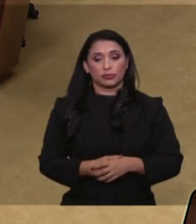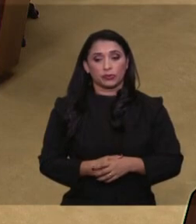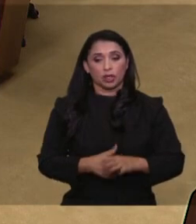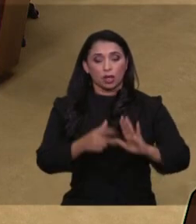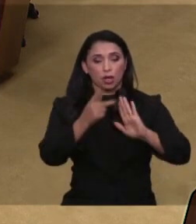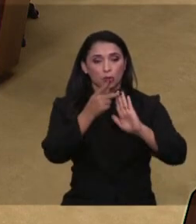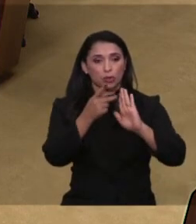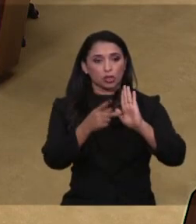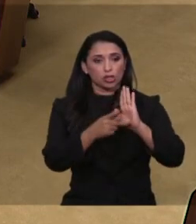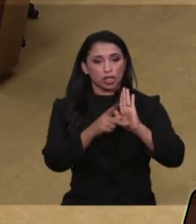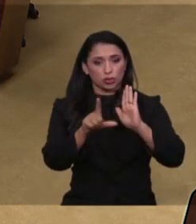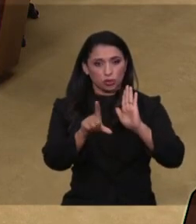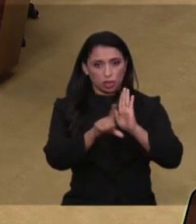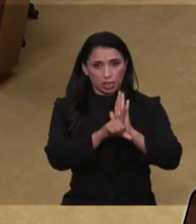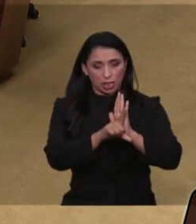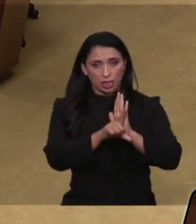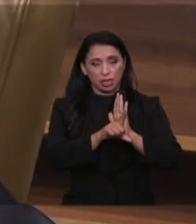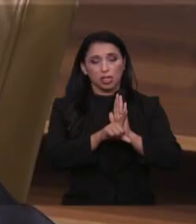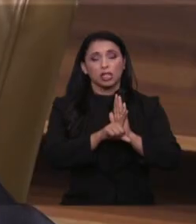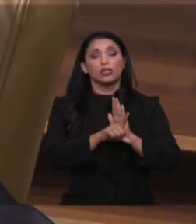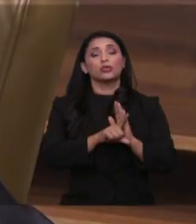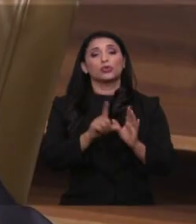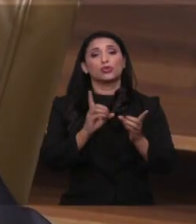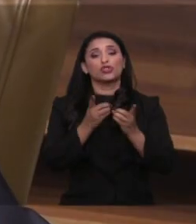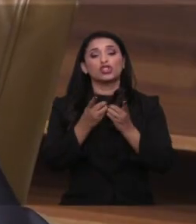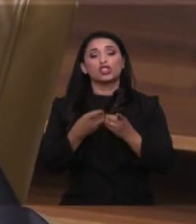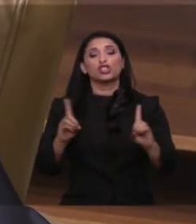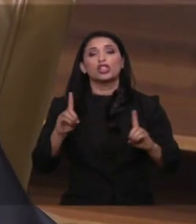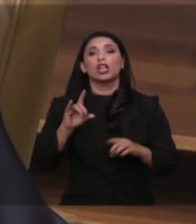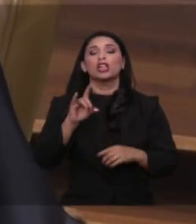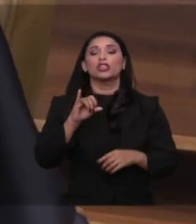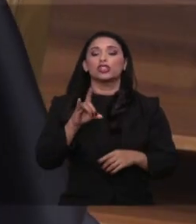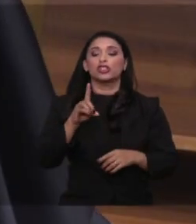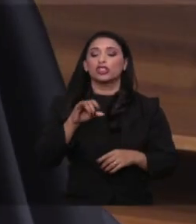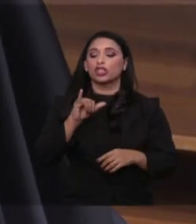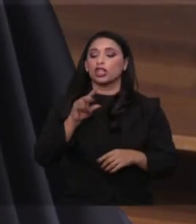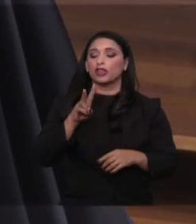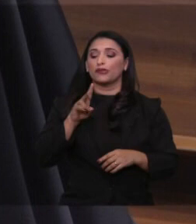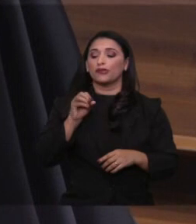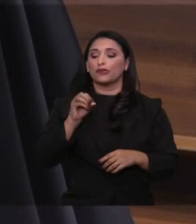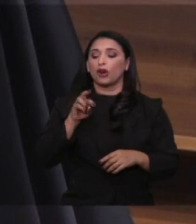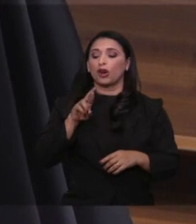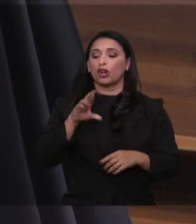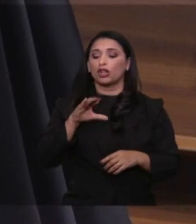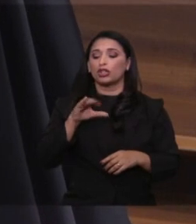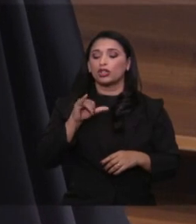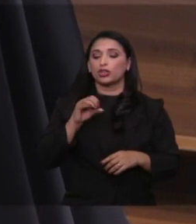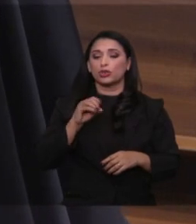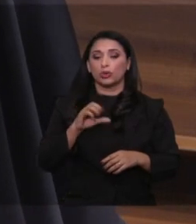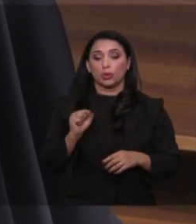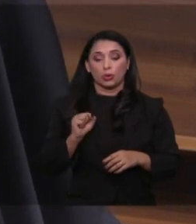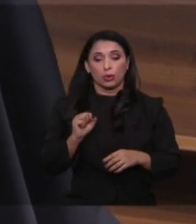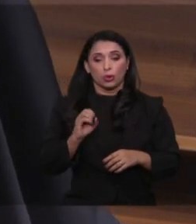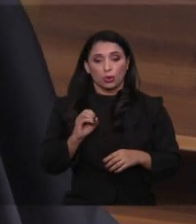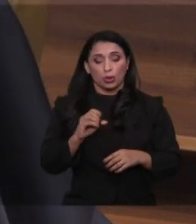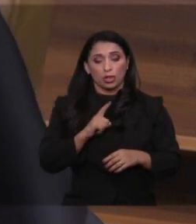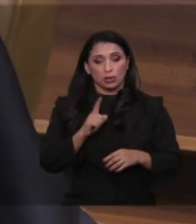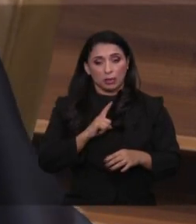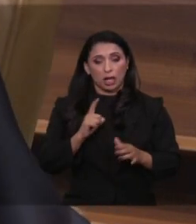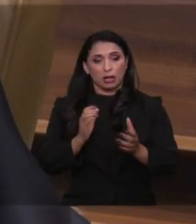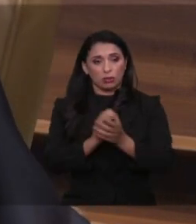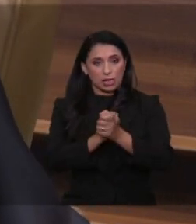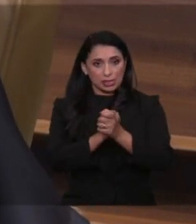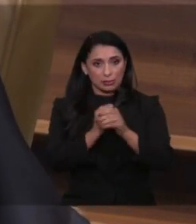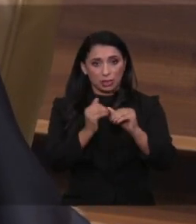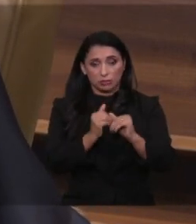lei de divórcio em nosso país, para se permitir a dissolução não só da sociedade conjugal,